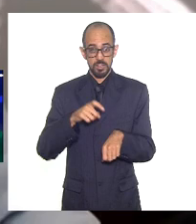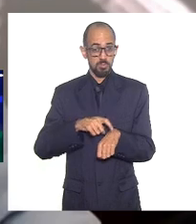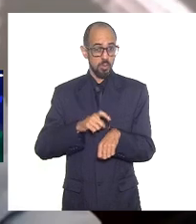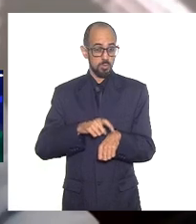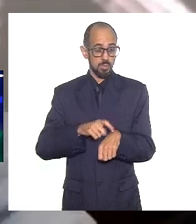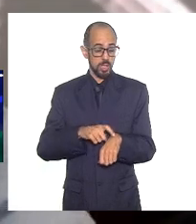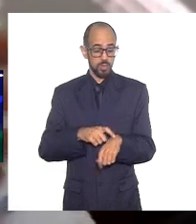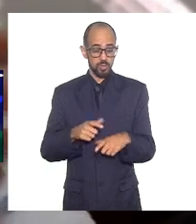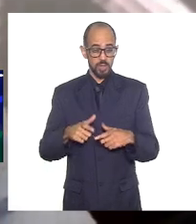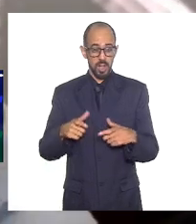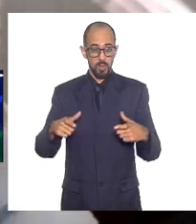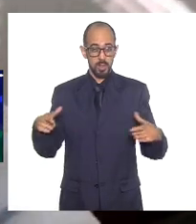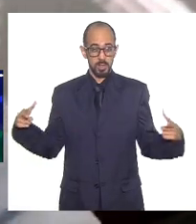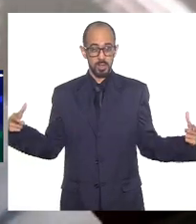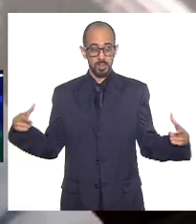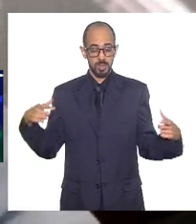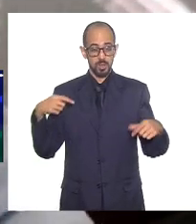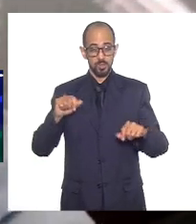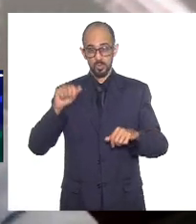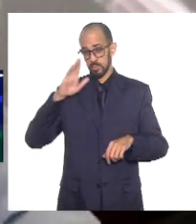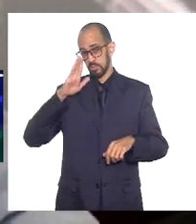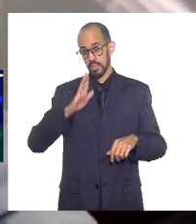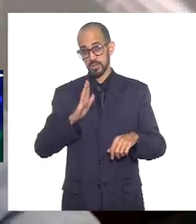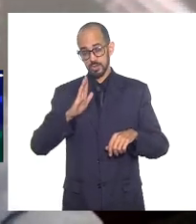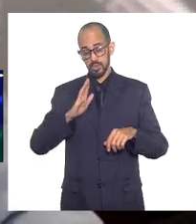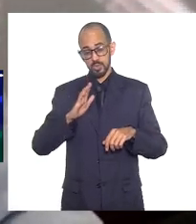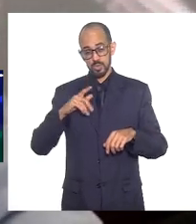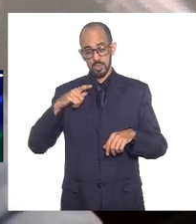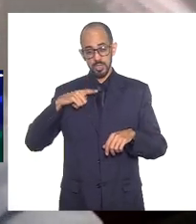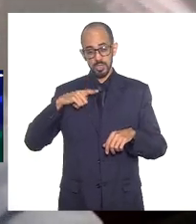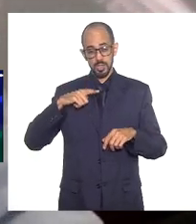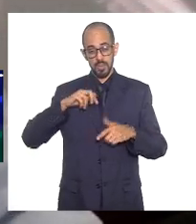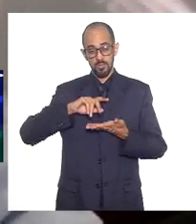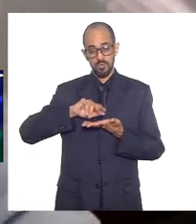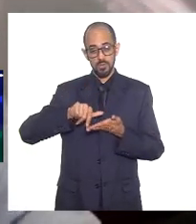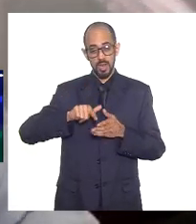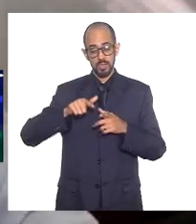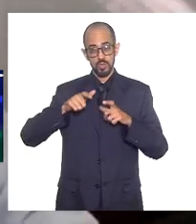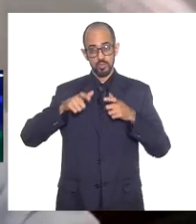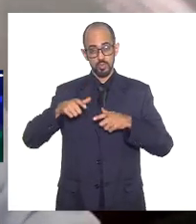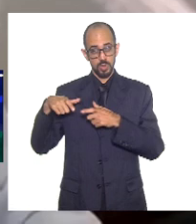maneira dramática e afetam muitos segmentos da população, mas